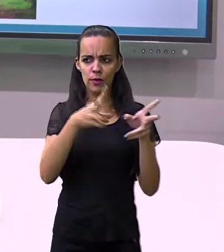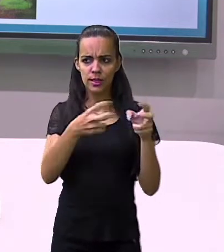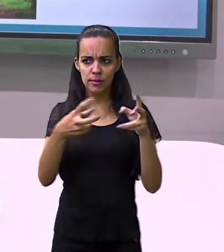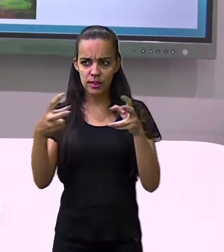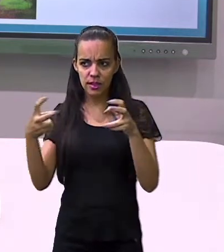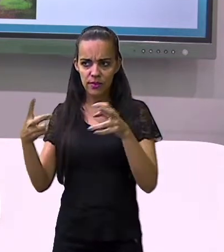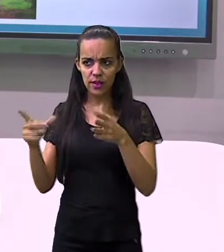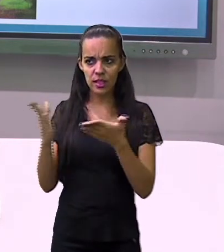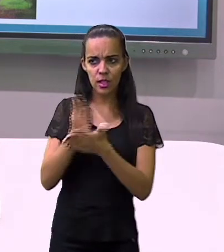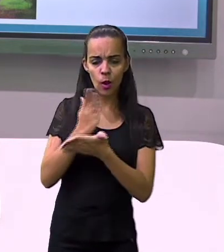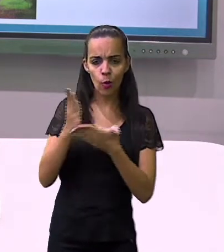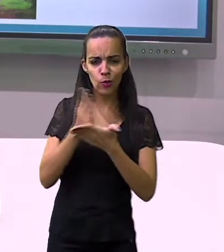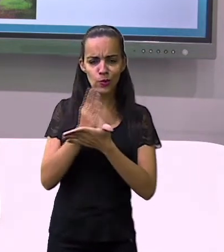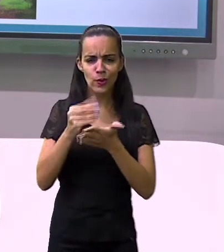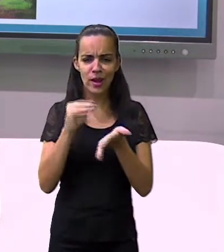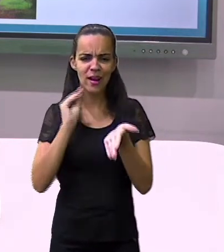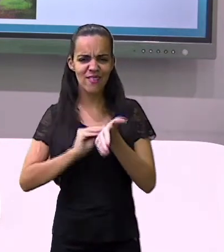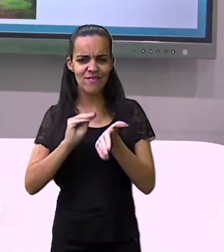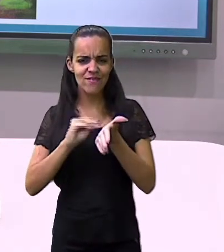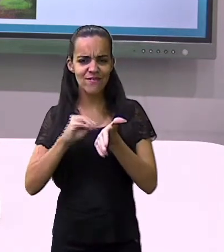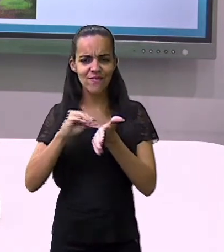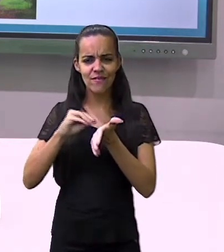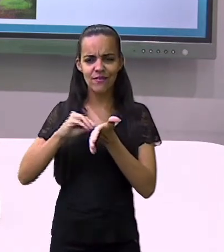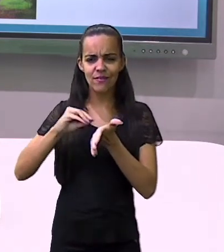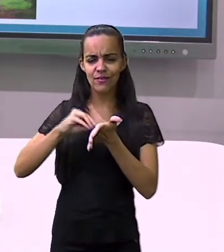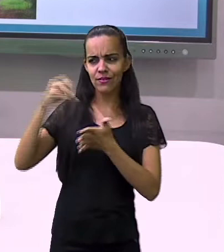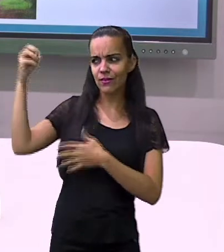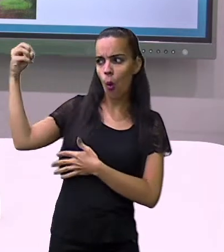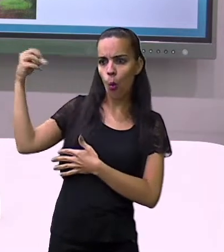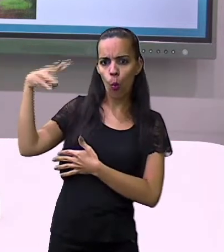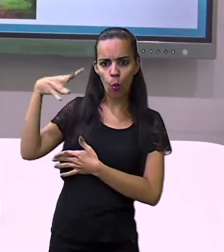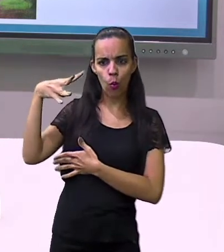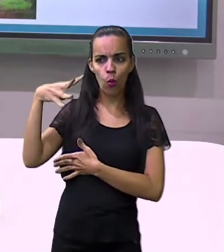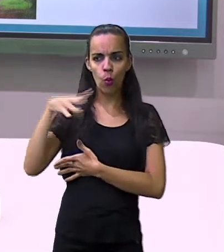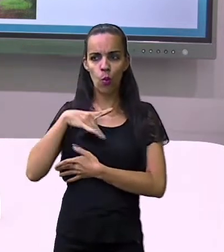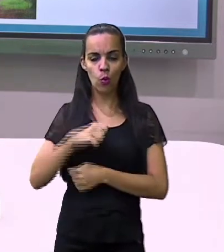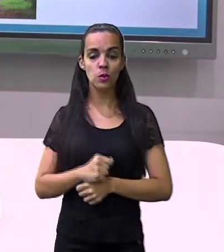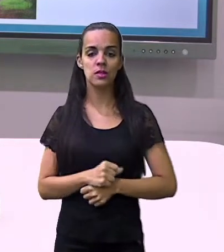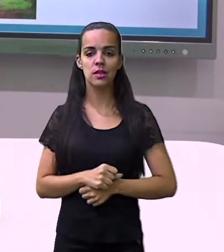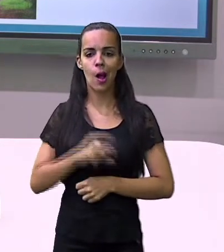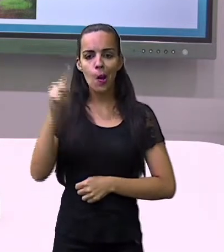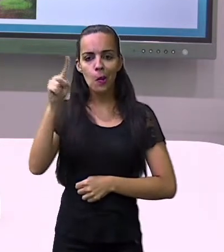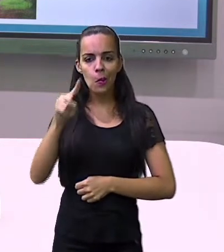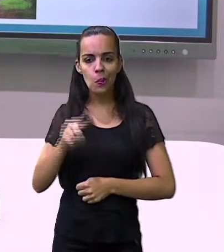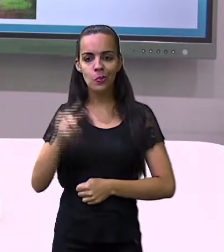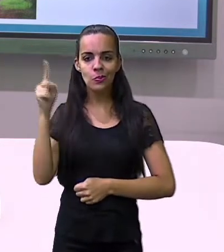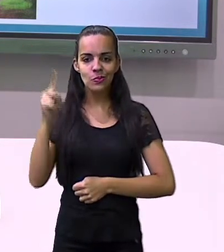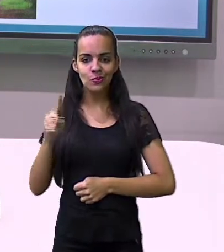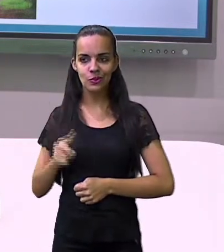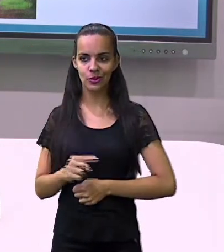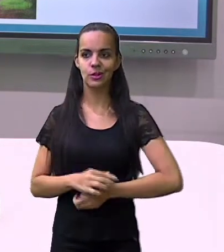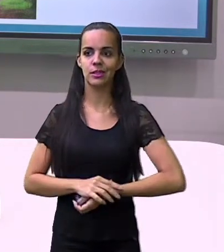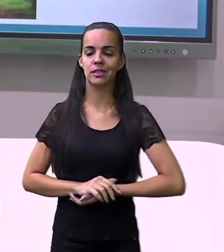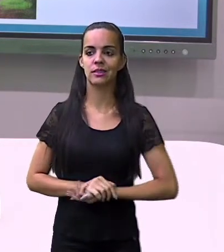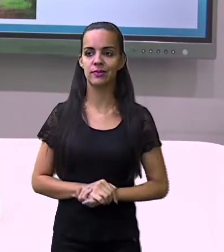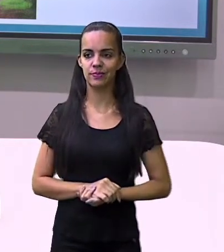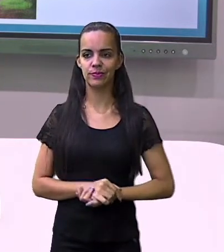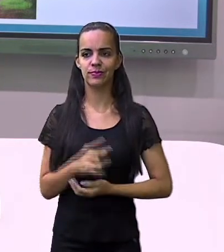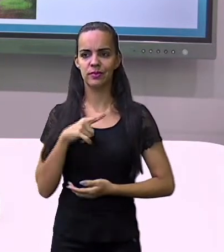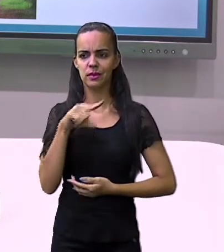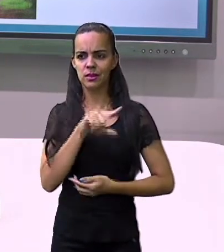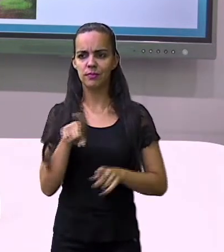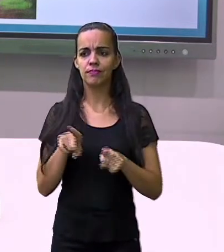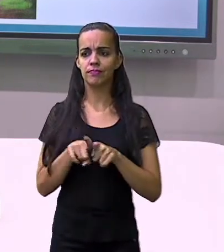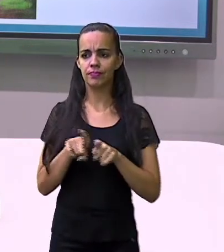os locais onde há o bloqueio, que são os locais mais escuros, e os locais mais claros, que são os raios. E aí,